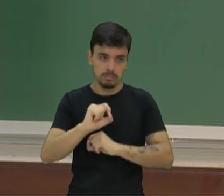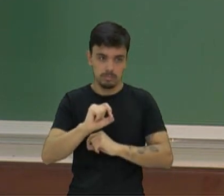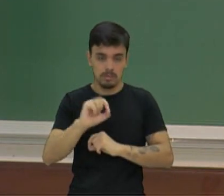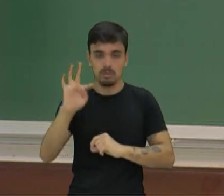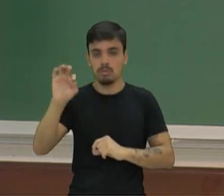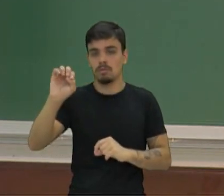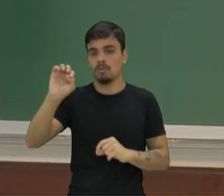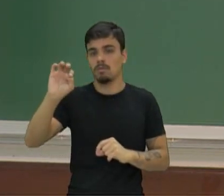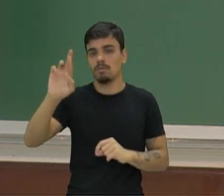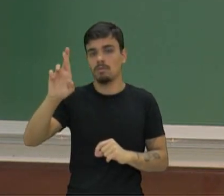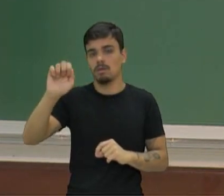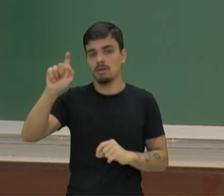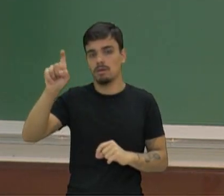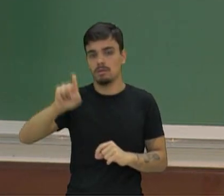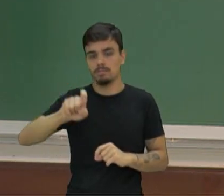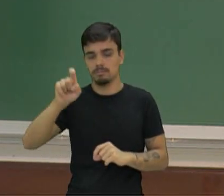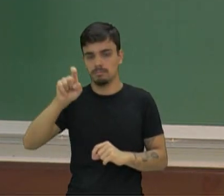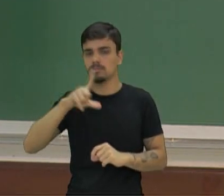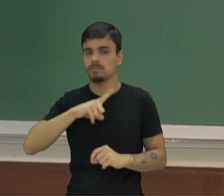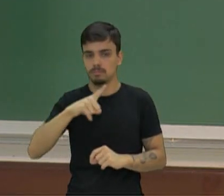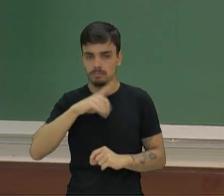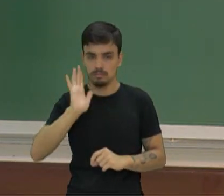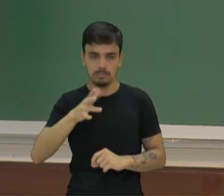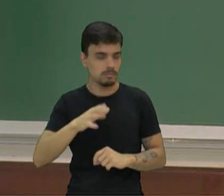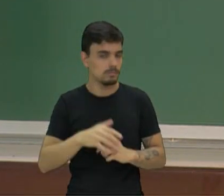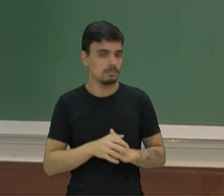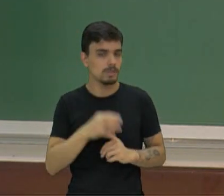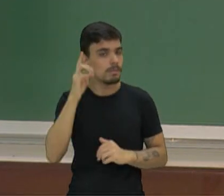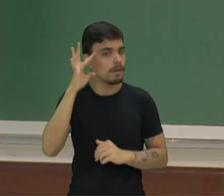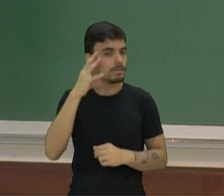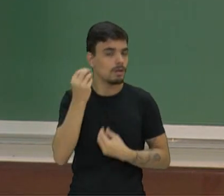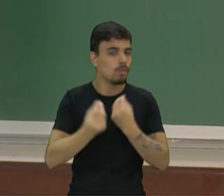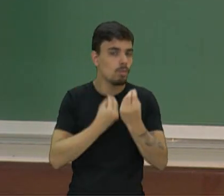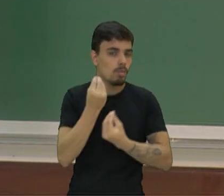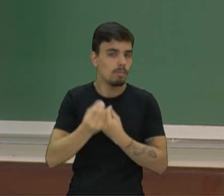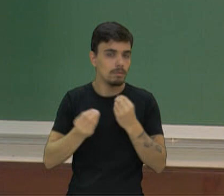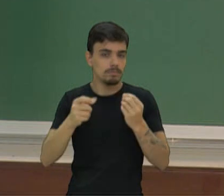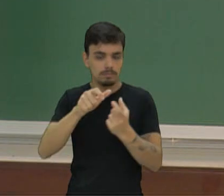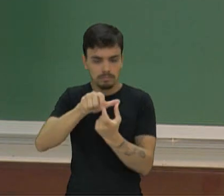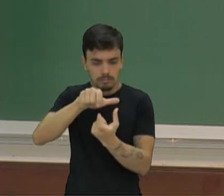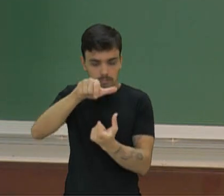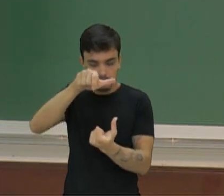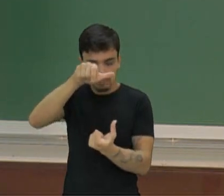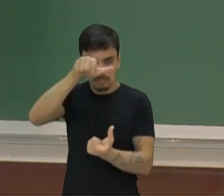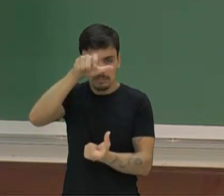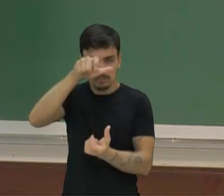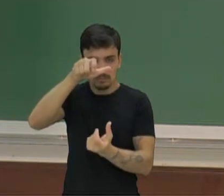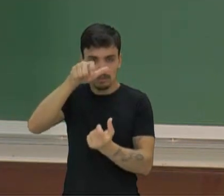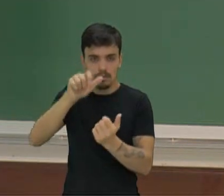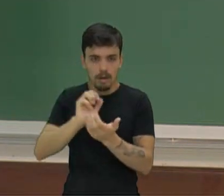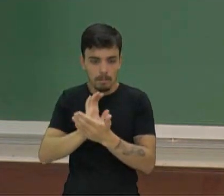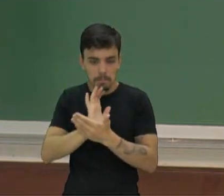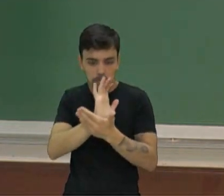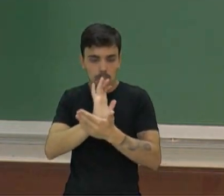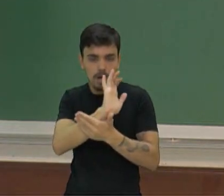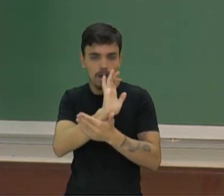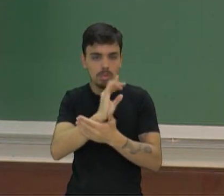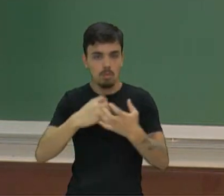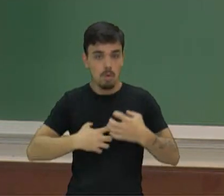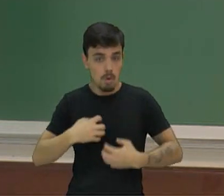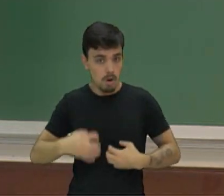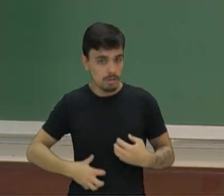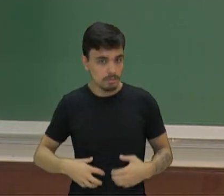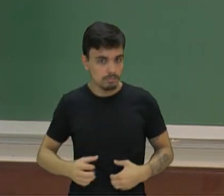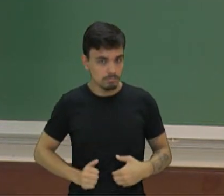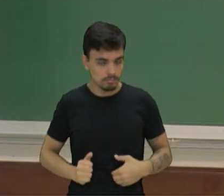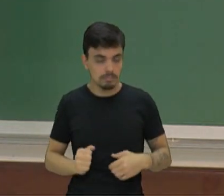já começa, já vai comprimindo órgãos abdominais. Você imagina a situação, ele vai crescendo e vai empurrando os órgãos que estão ao seu redor. O